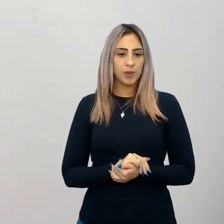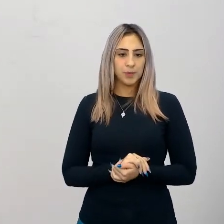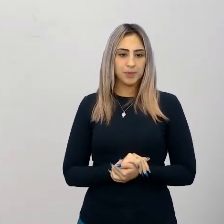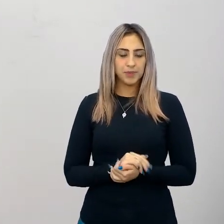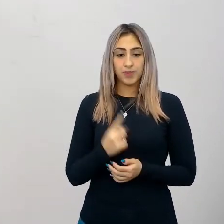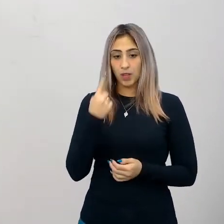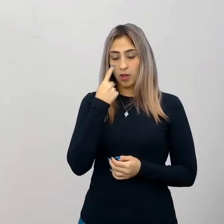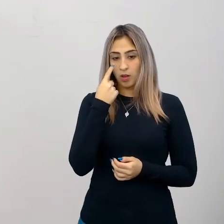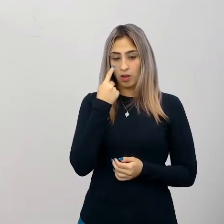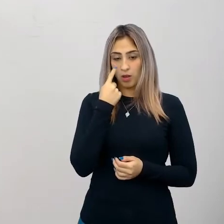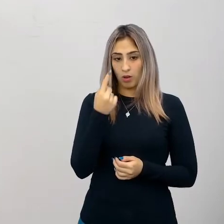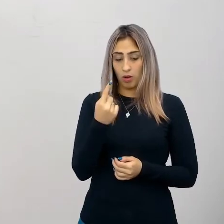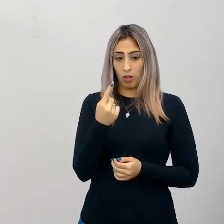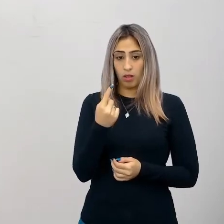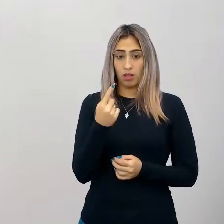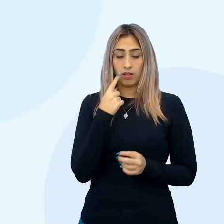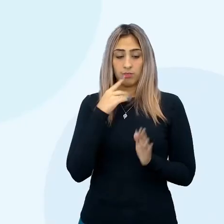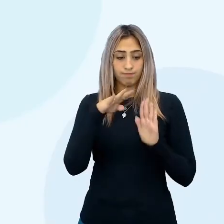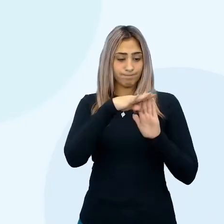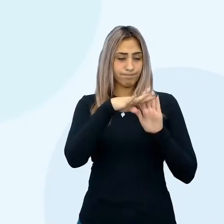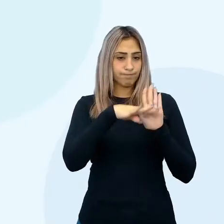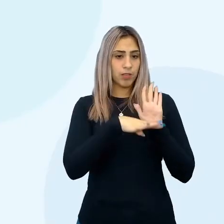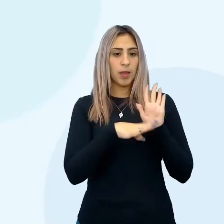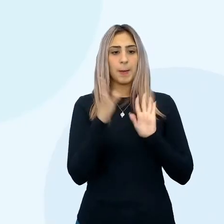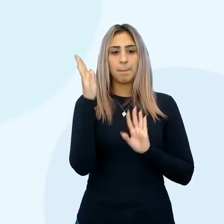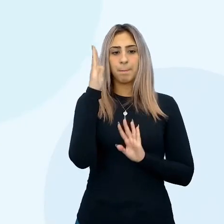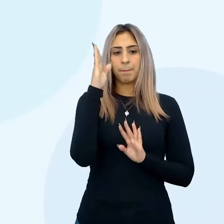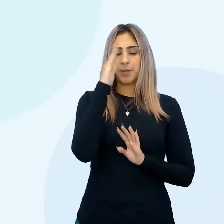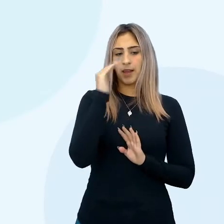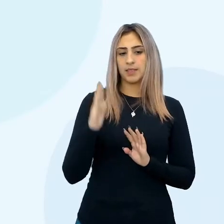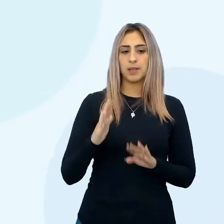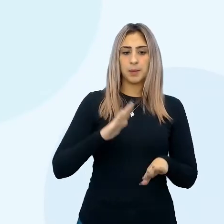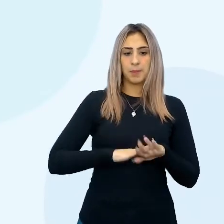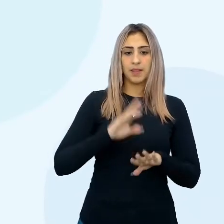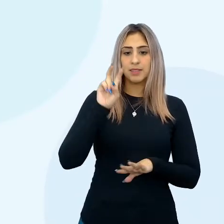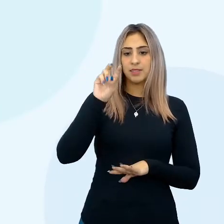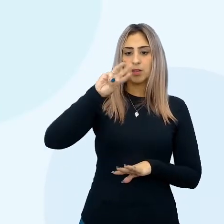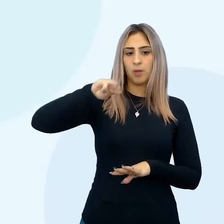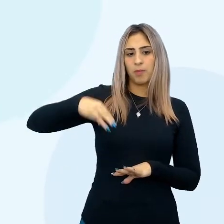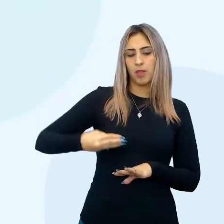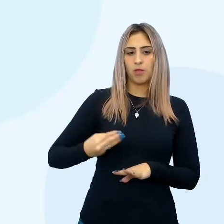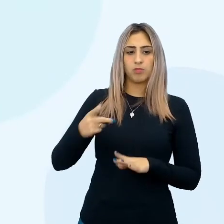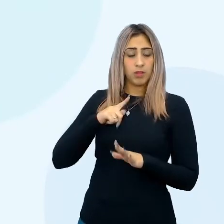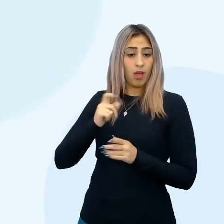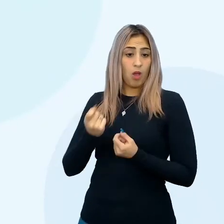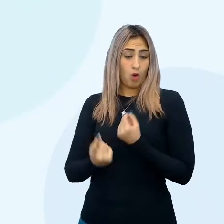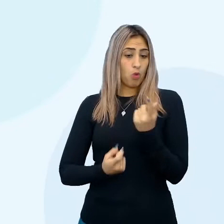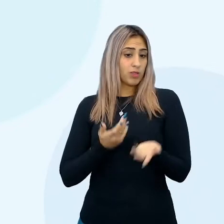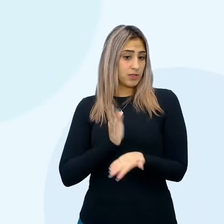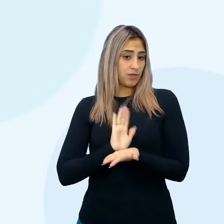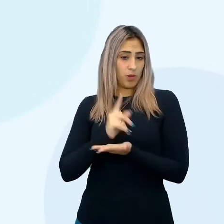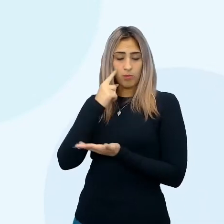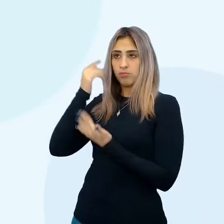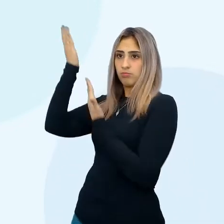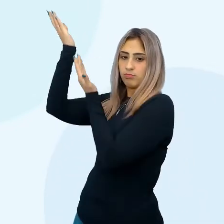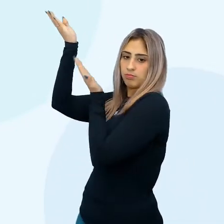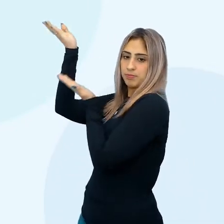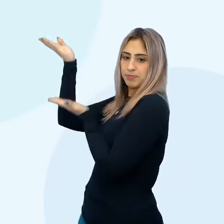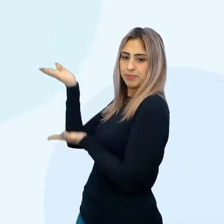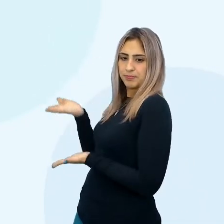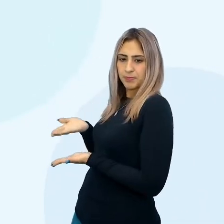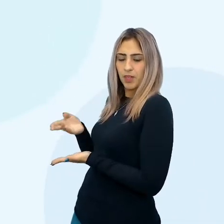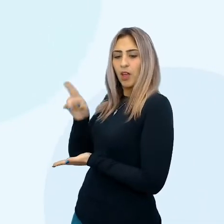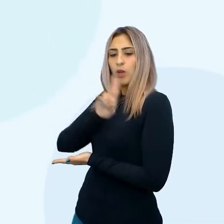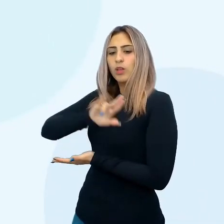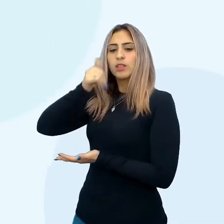uma lista na tela, ó, lista de filmes brasileiros com mais de 5 milhões de espectadores. Tem alguns filmes, assim, tá bem pequenininho para você, tá com o celular na mão,